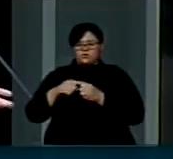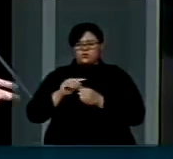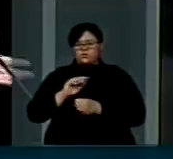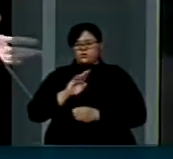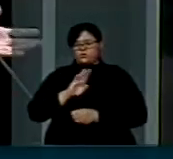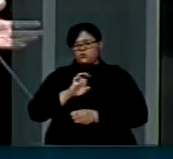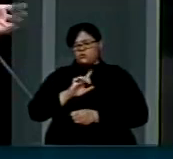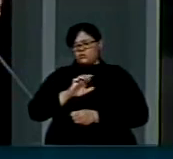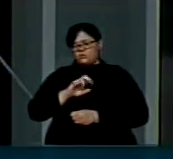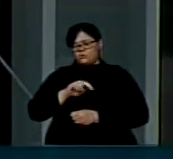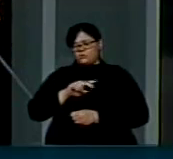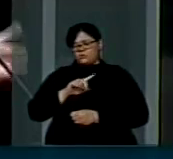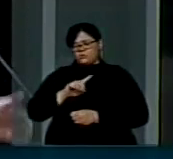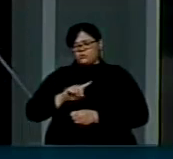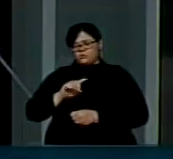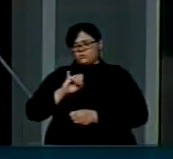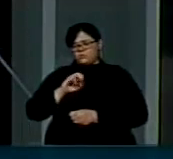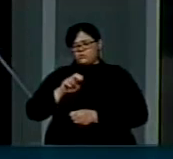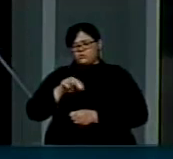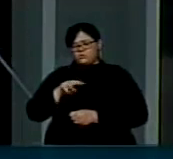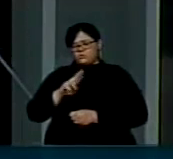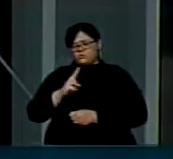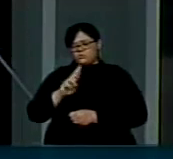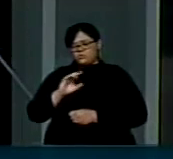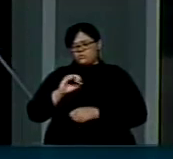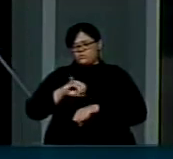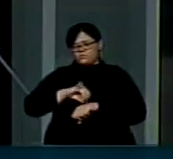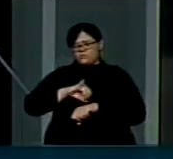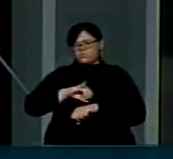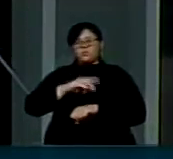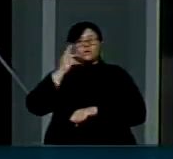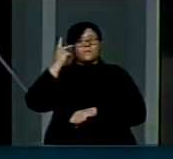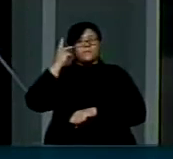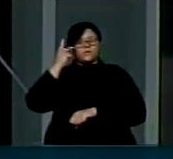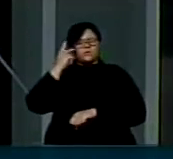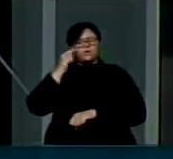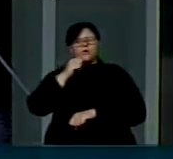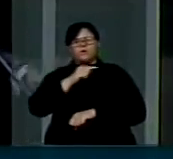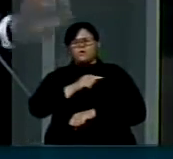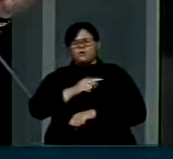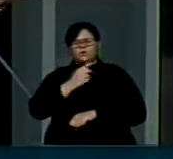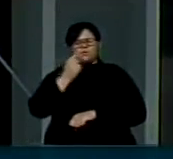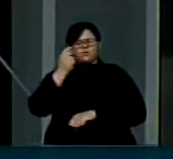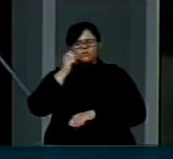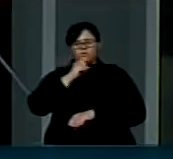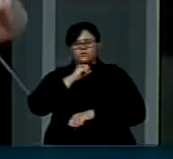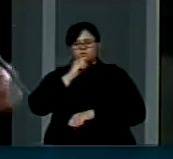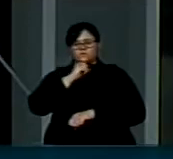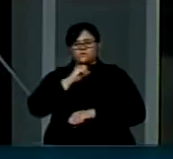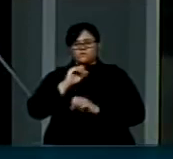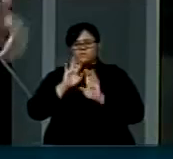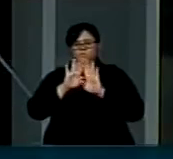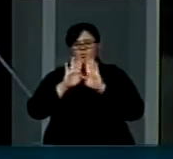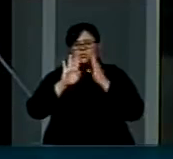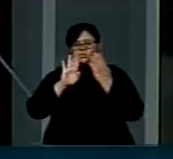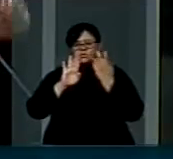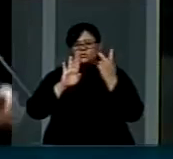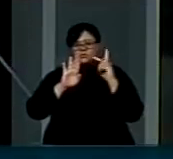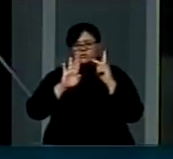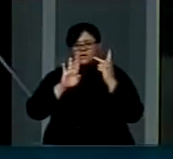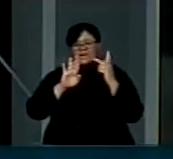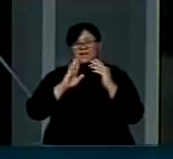tradicional bairro da capital de São Paulo, meu estado, no portão da sua casa,